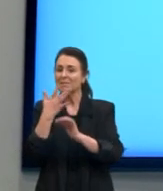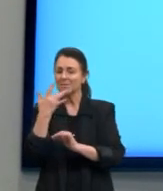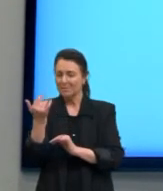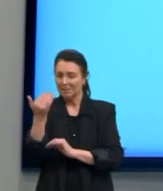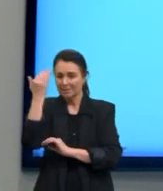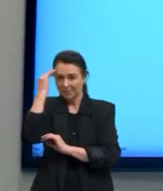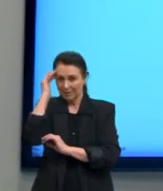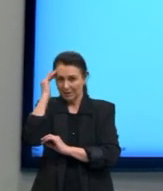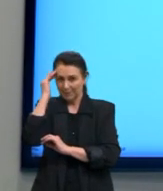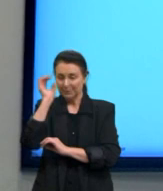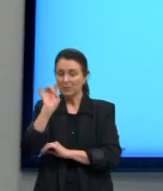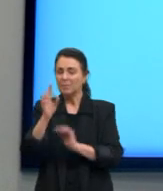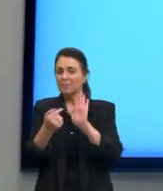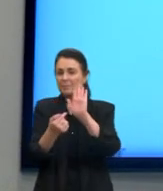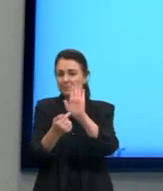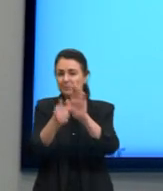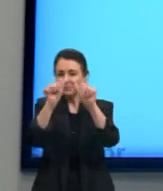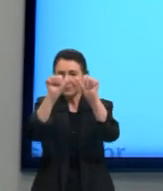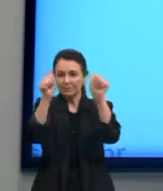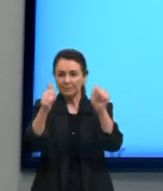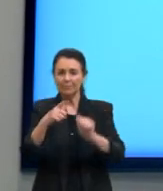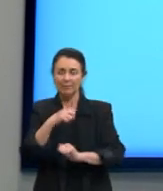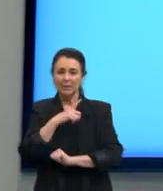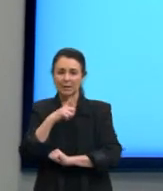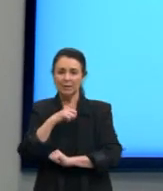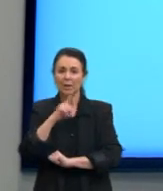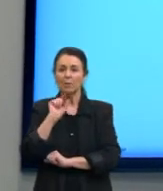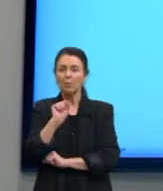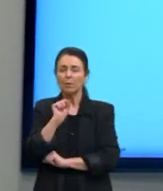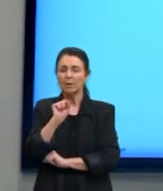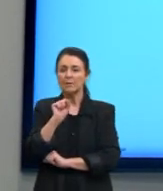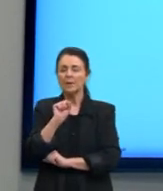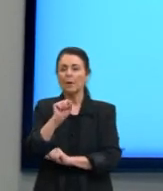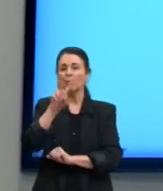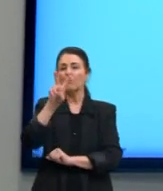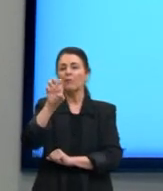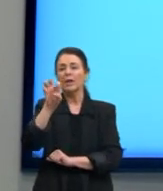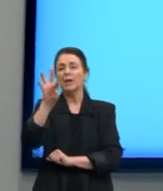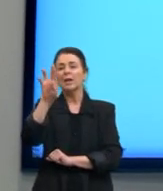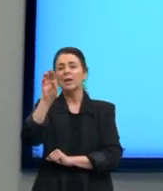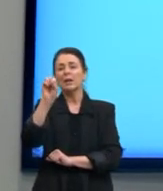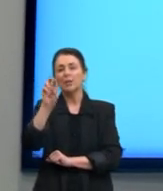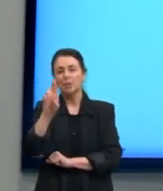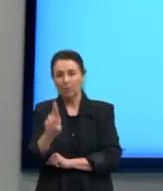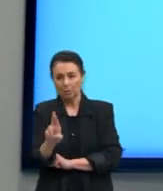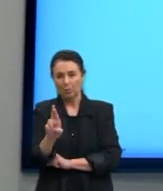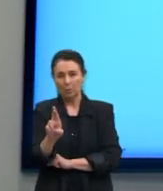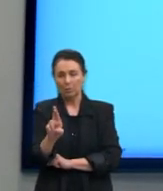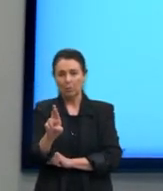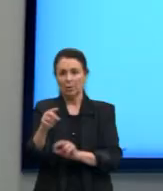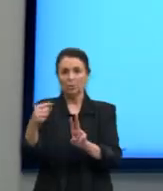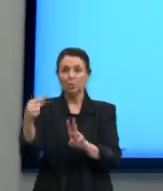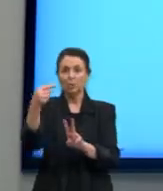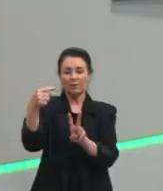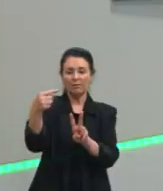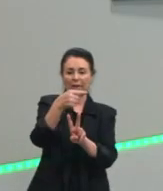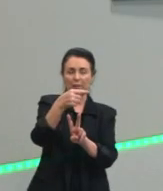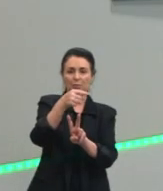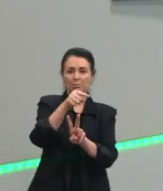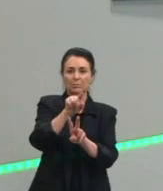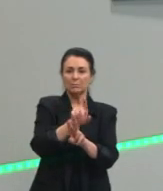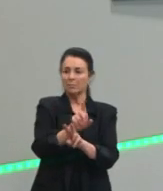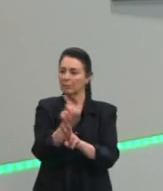só para mostrar aqui nas imagens a gente tá então o que que seria o vetor geralmente a gente desenhar ele com flechinhas